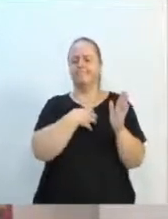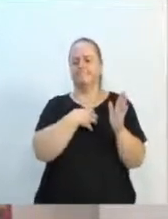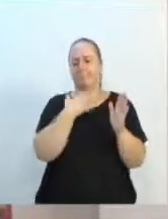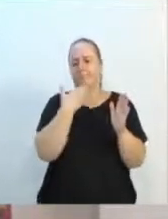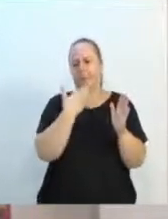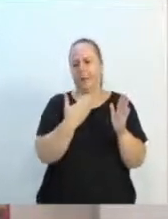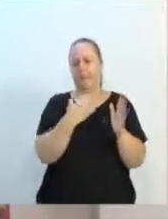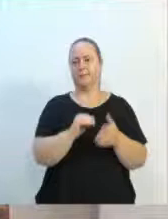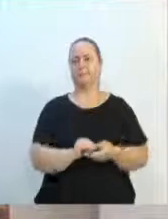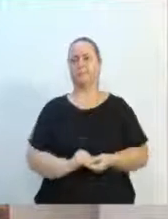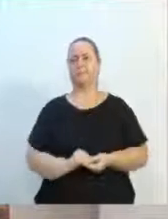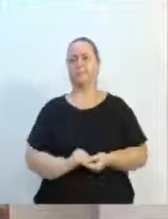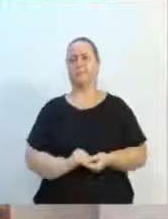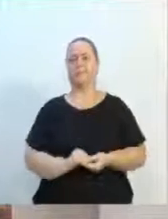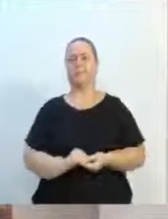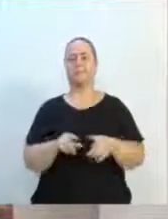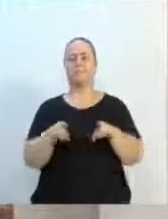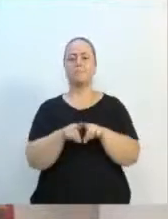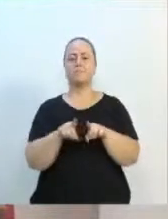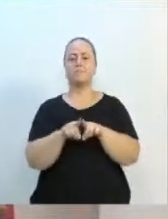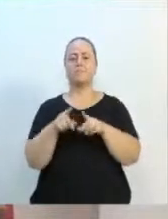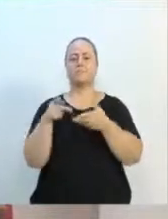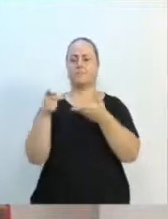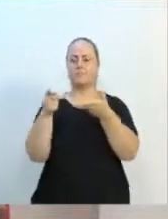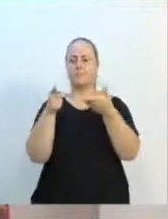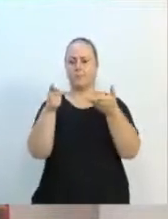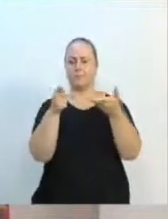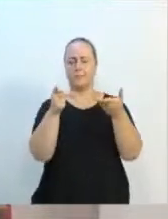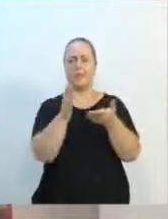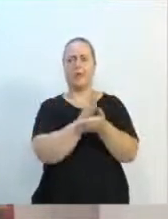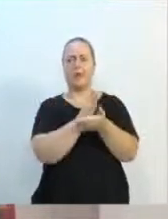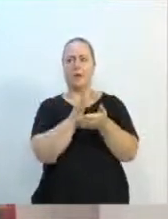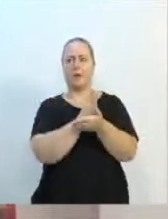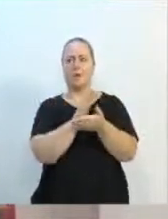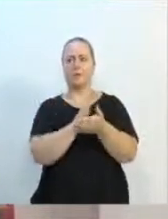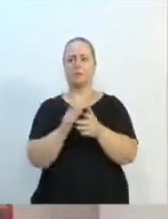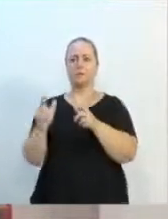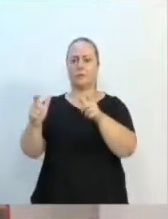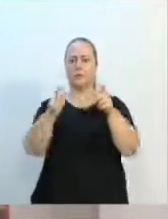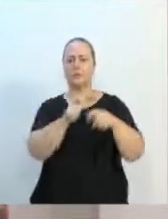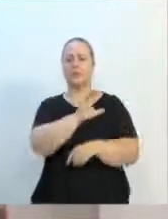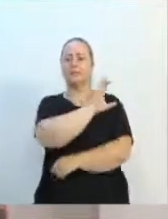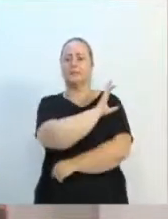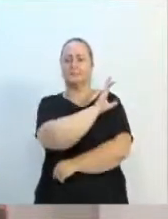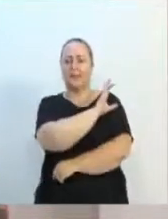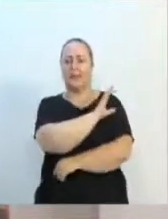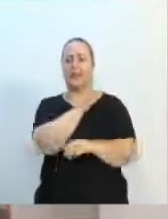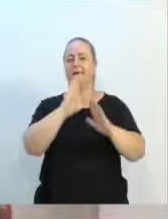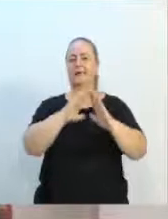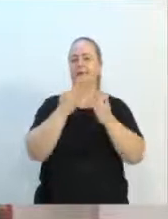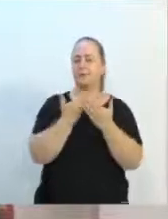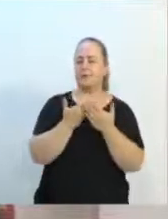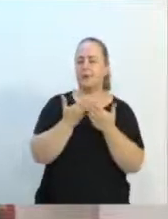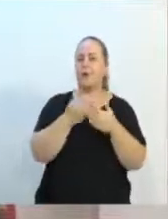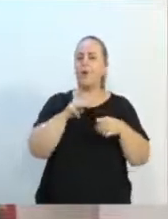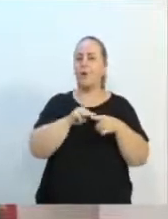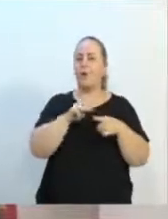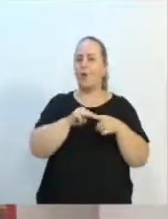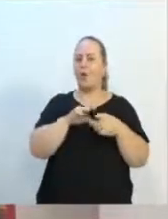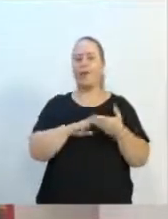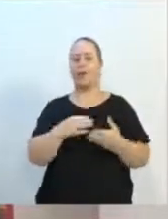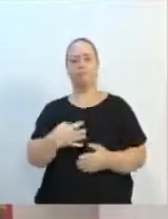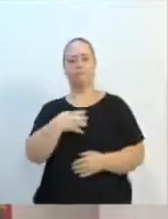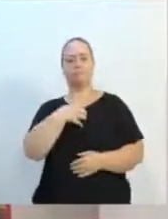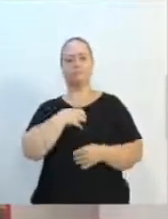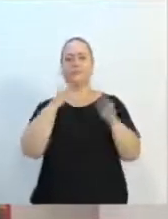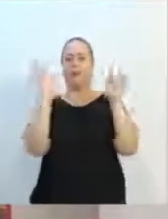também de comentar um pouco sobre algumas visitas que tenho feito em centros de educação infantil e outras escolas básicas municipais. Fico feliz que, nesse momento, eu tenho